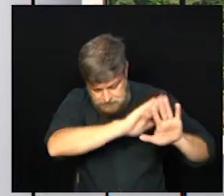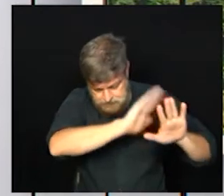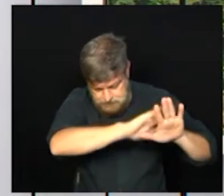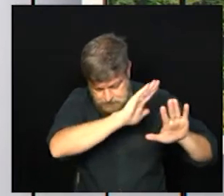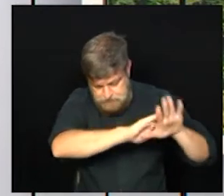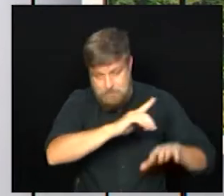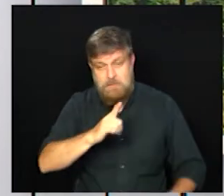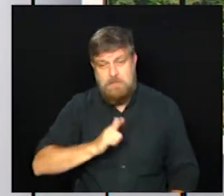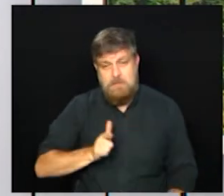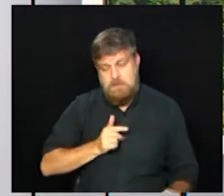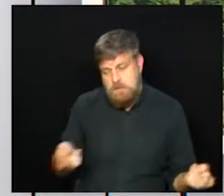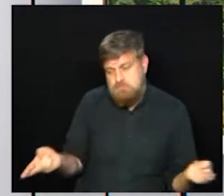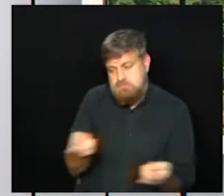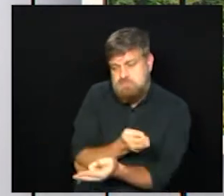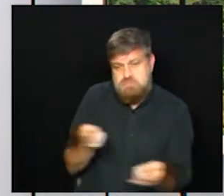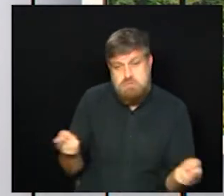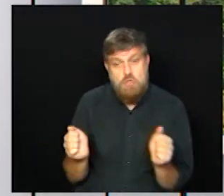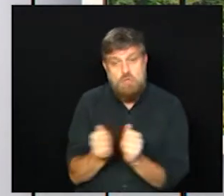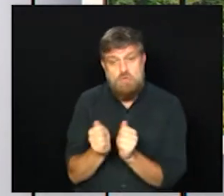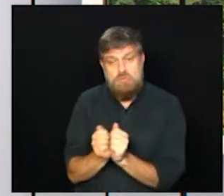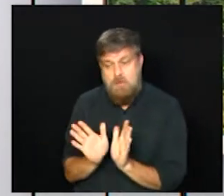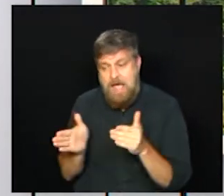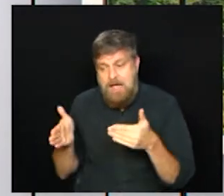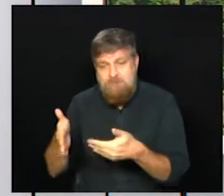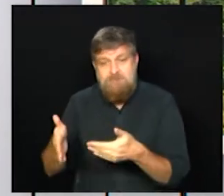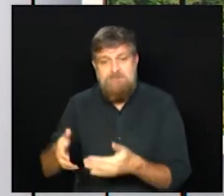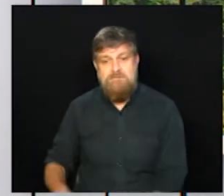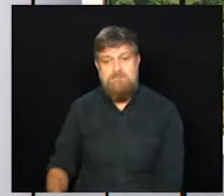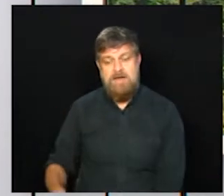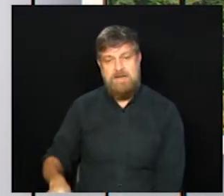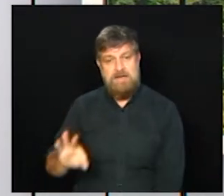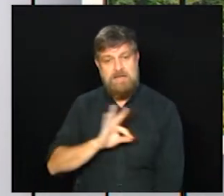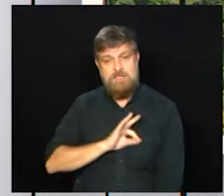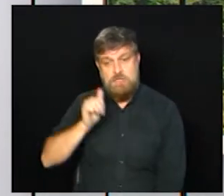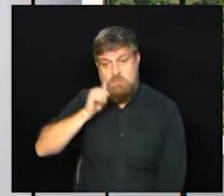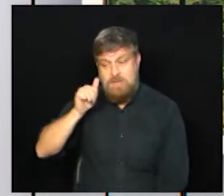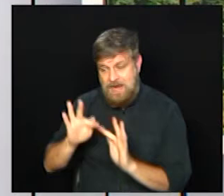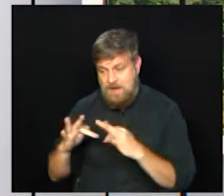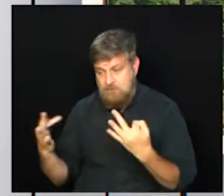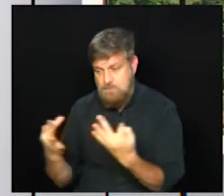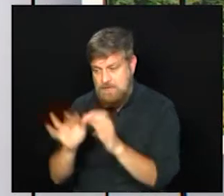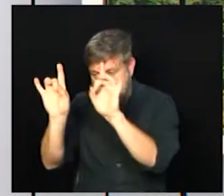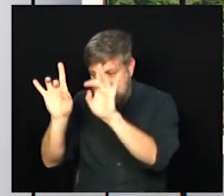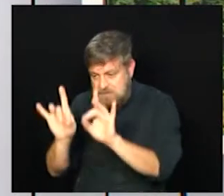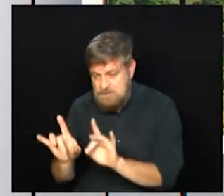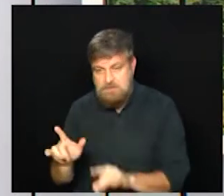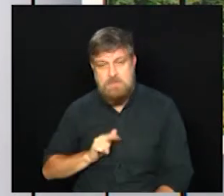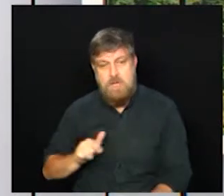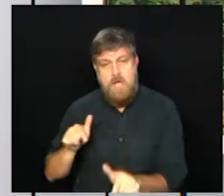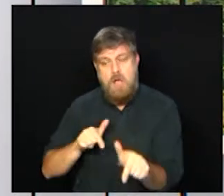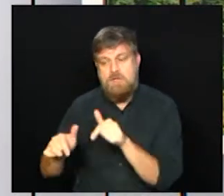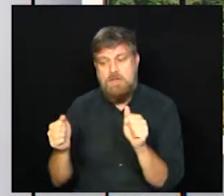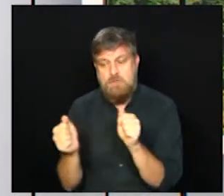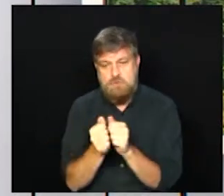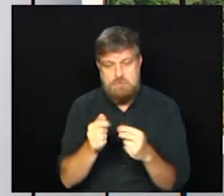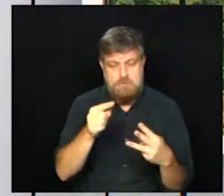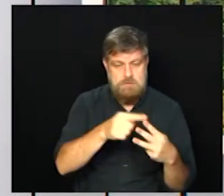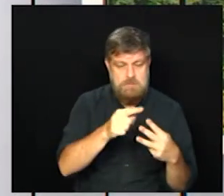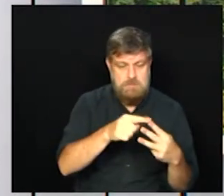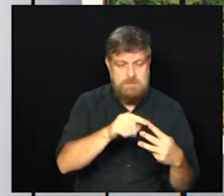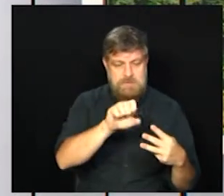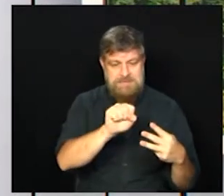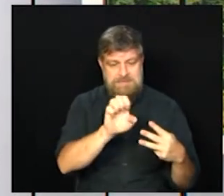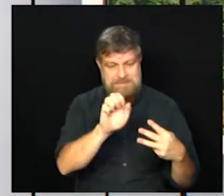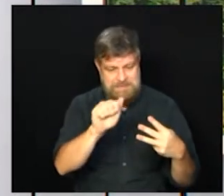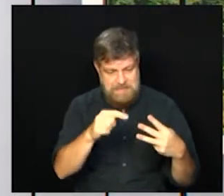essa articulação com a vara de juizado especializado em violência doméstica e familiar. Então, uma atuação junto do SEAMO, o CERAV e a